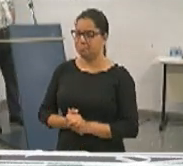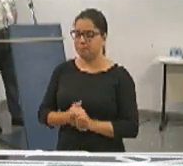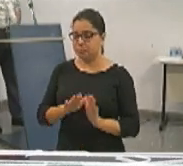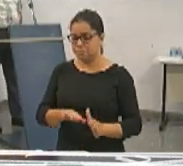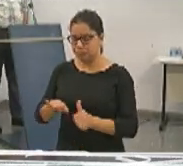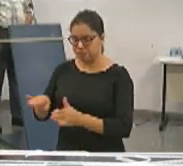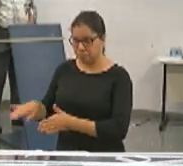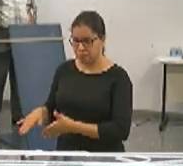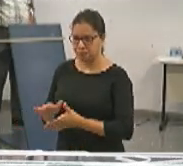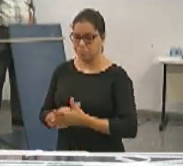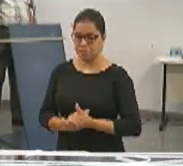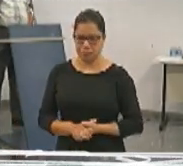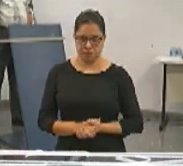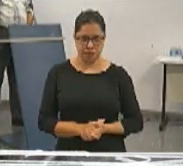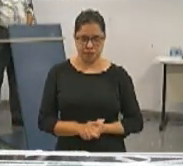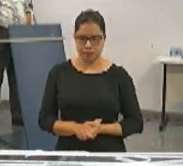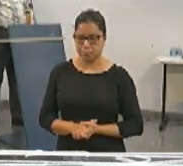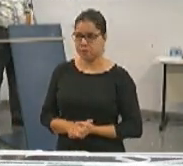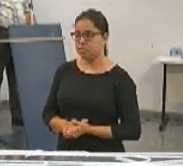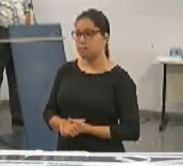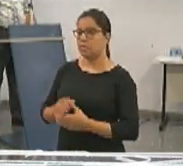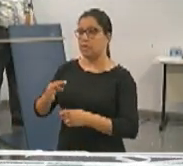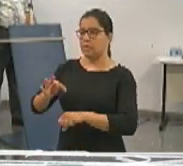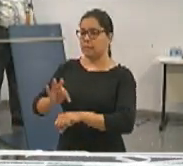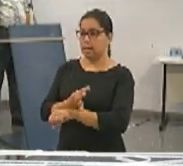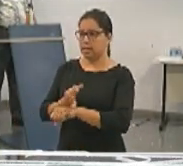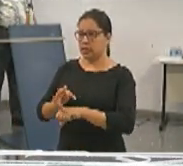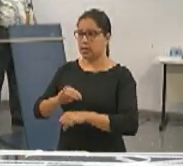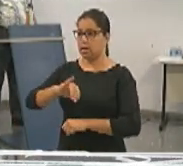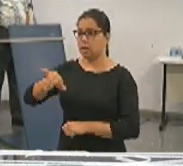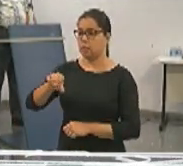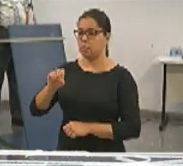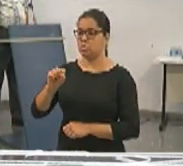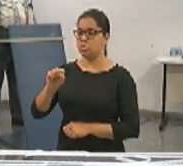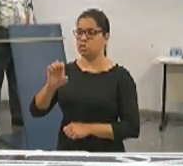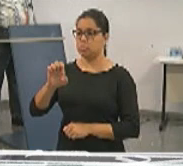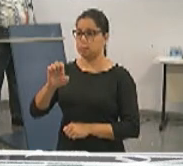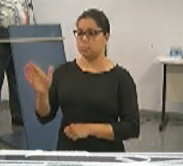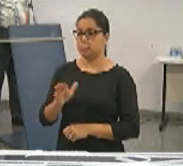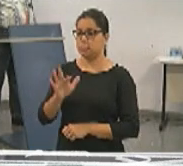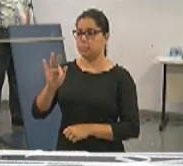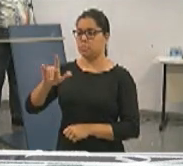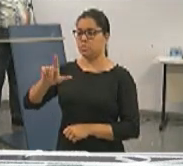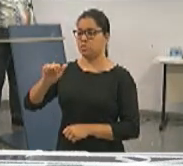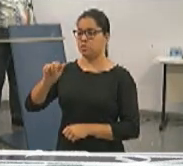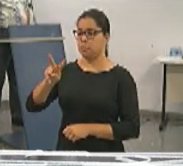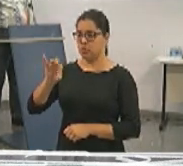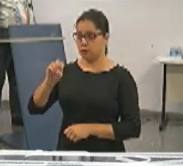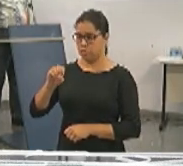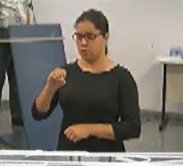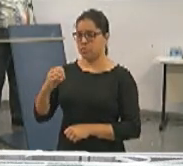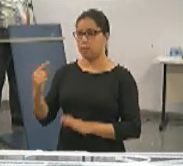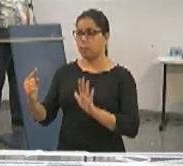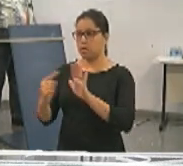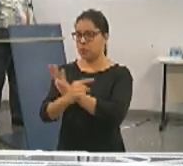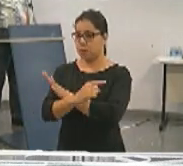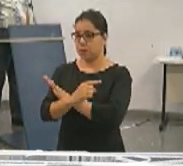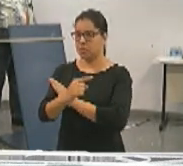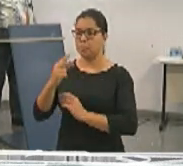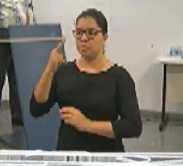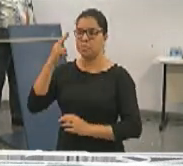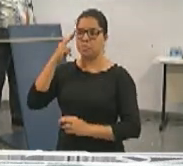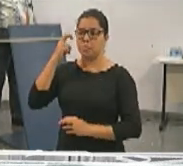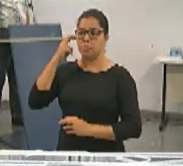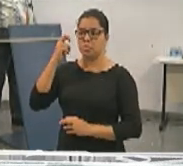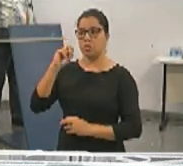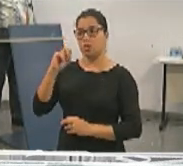técnico administrativo José Flávio, ele pode fazer uma pergunta para o Etienne ou